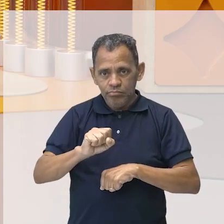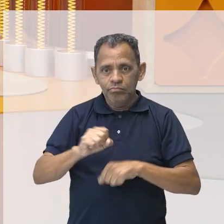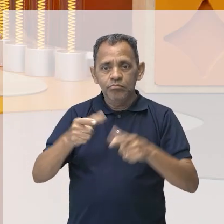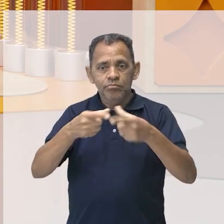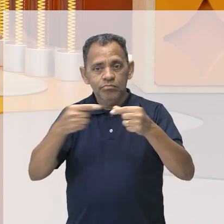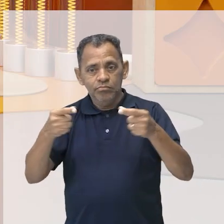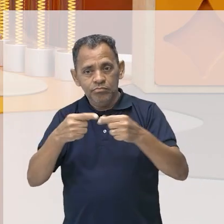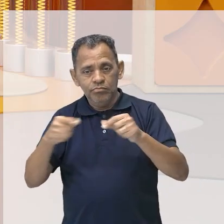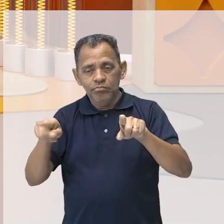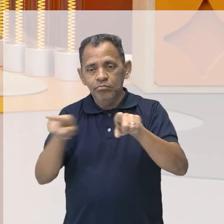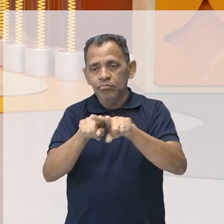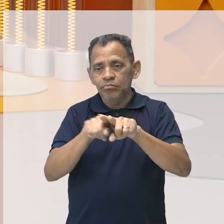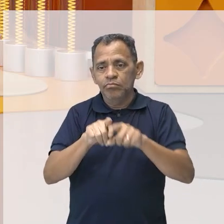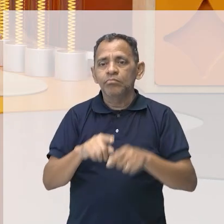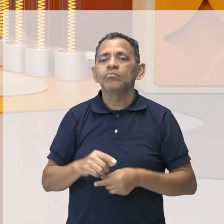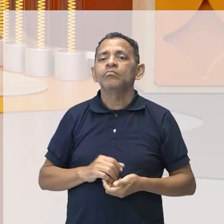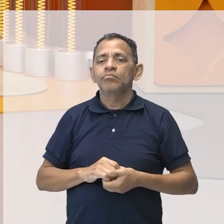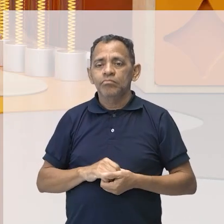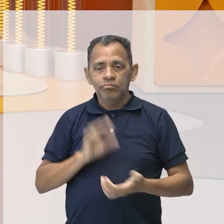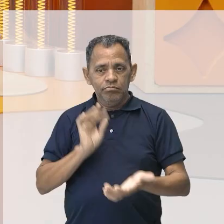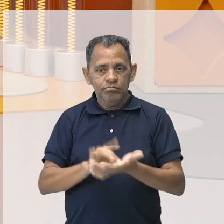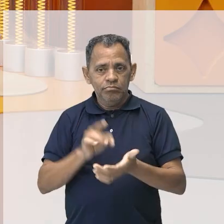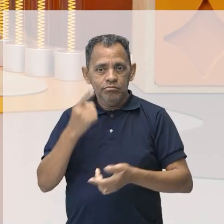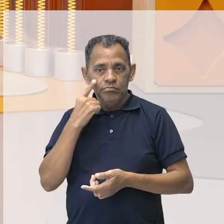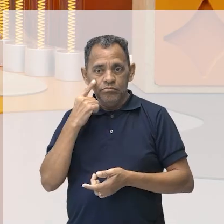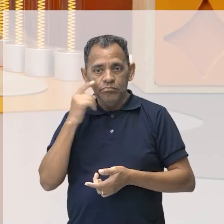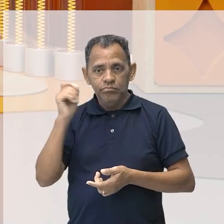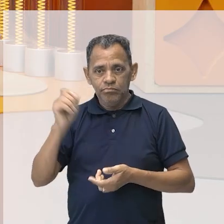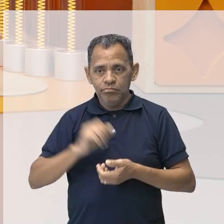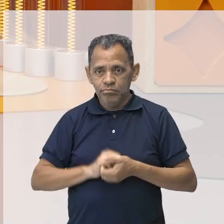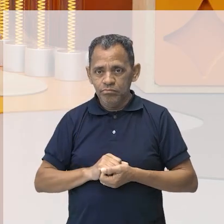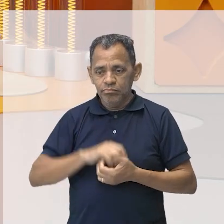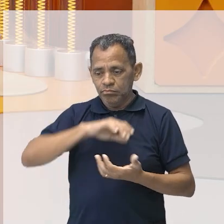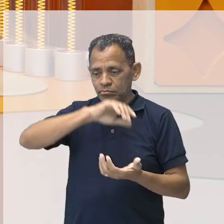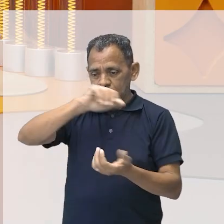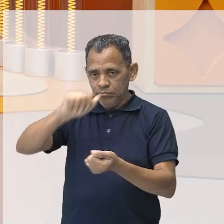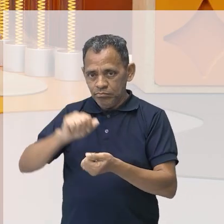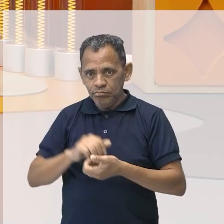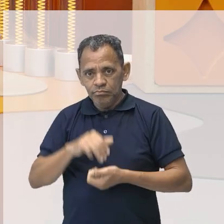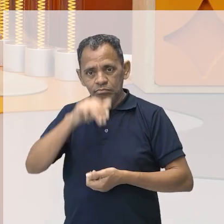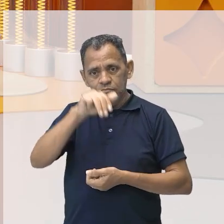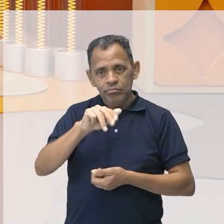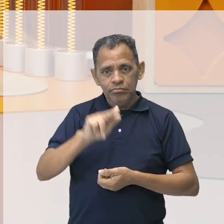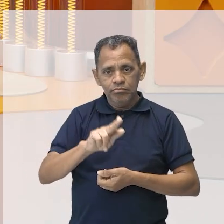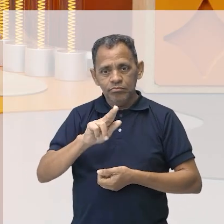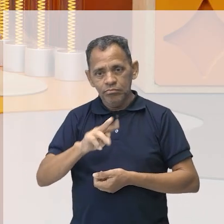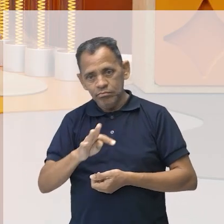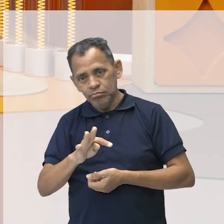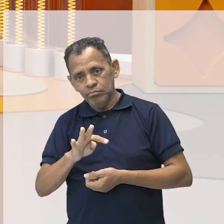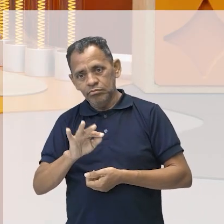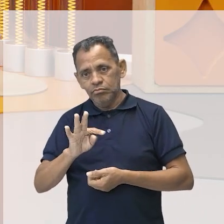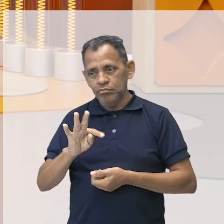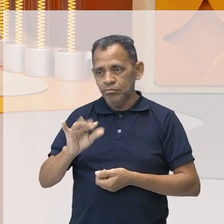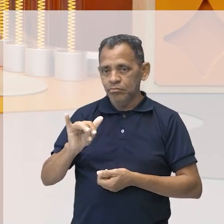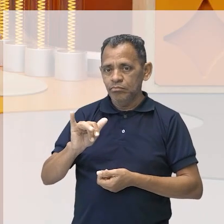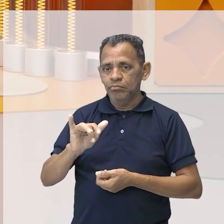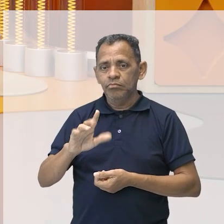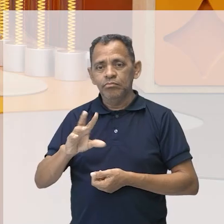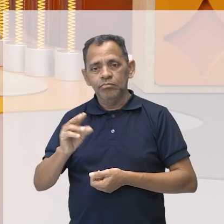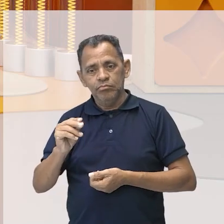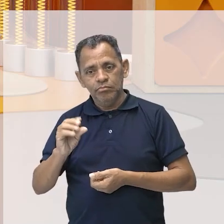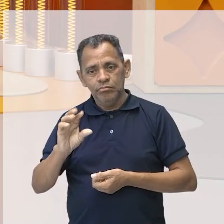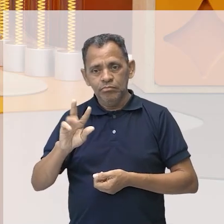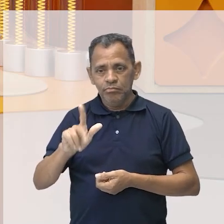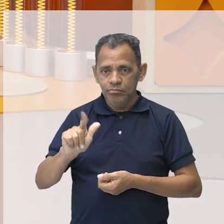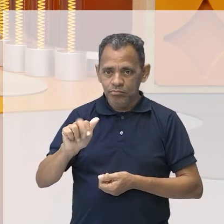Japão. Então, a gente realmente observa aí esse mundo multipolar que a gente vive atualmente, e isso acaba refletindo no modo